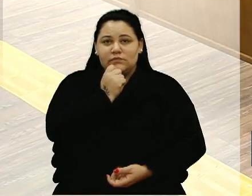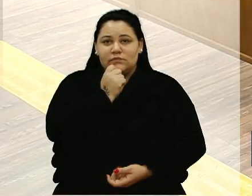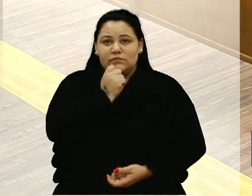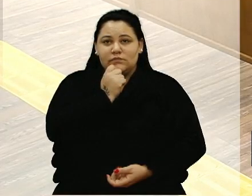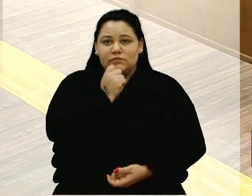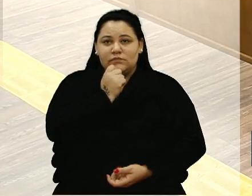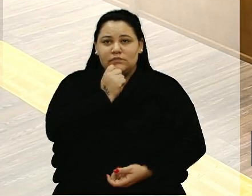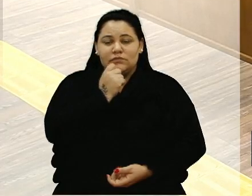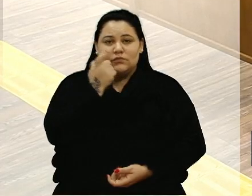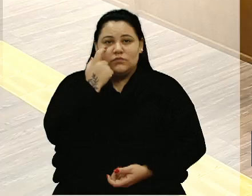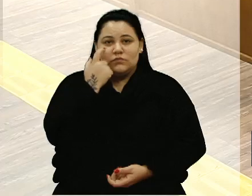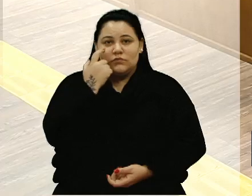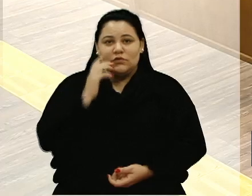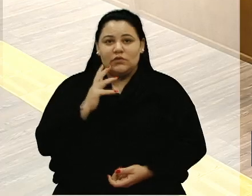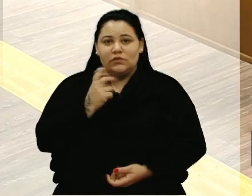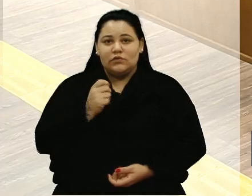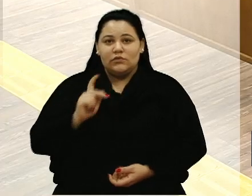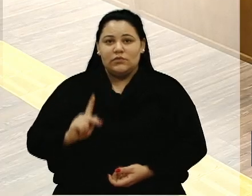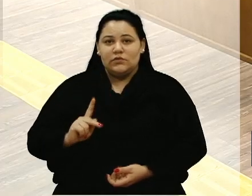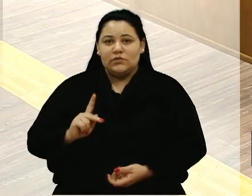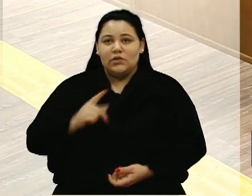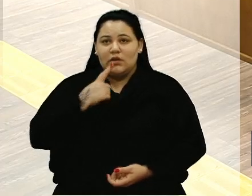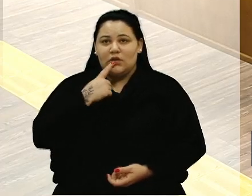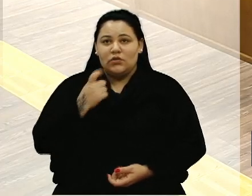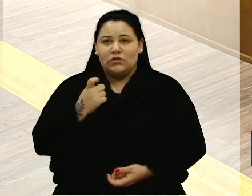Verificação de quórum, vereadora Rose, por favor.